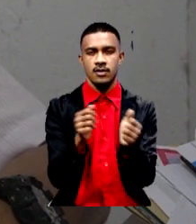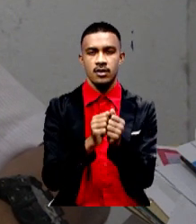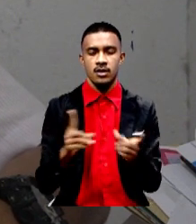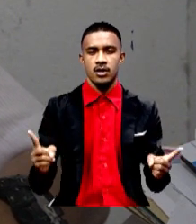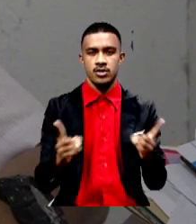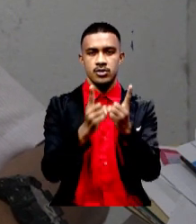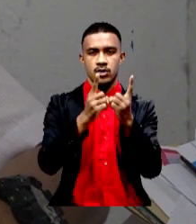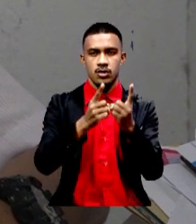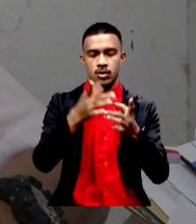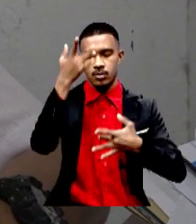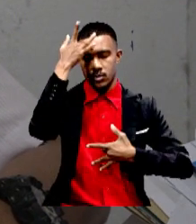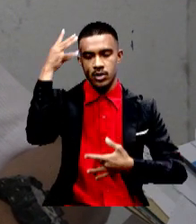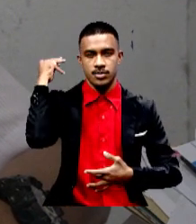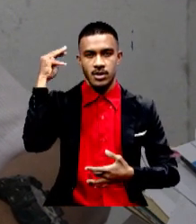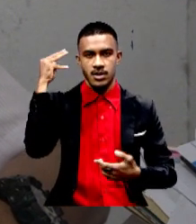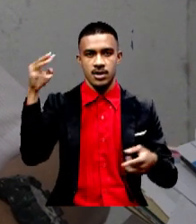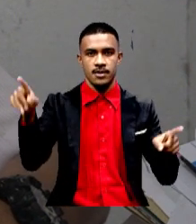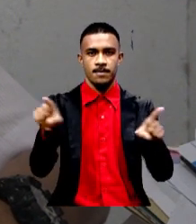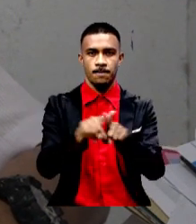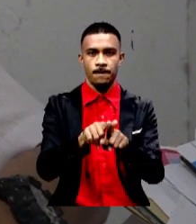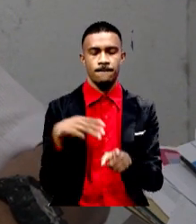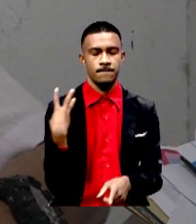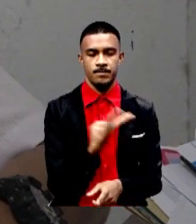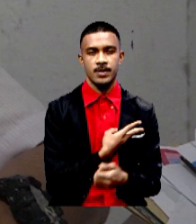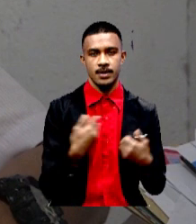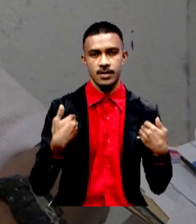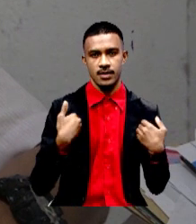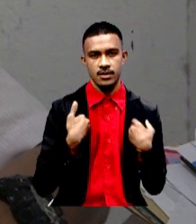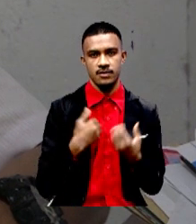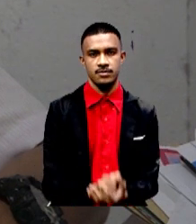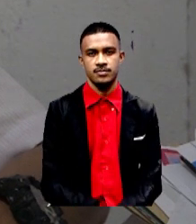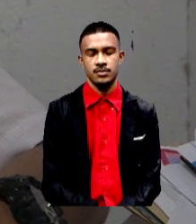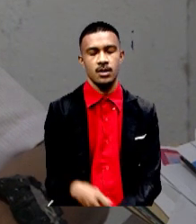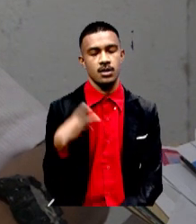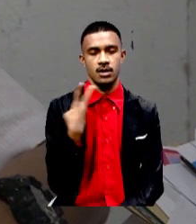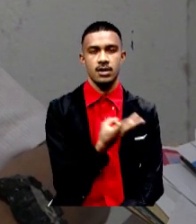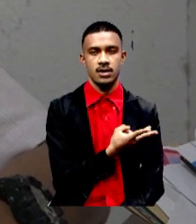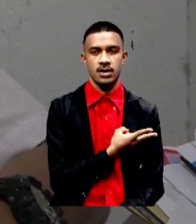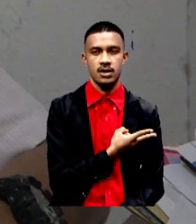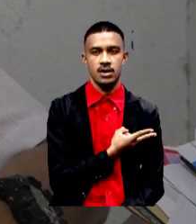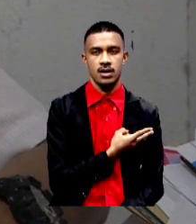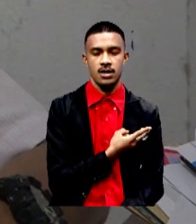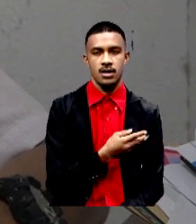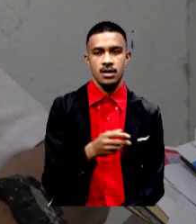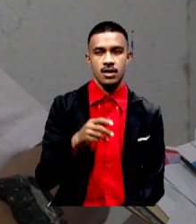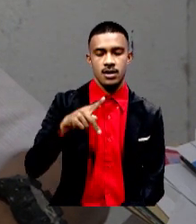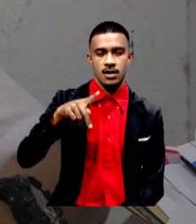moras mental mesmo ita iha ita ni iha acute care